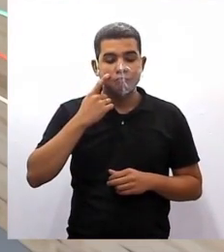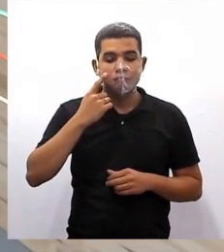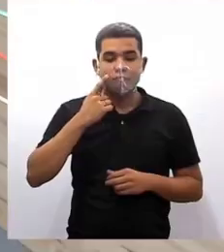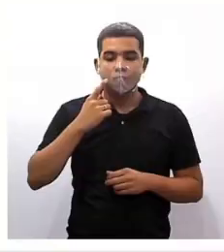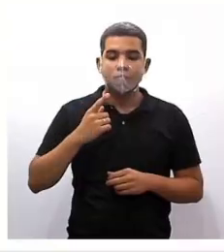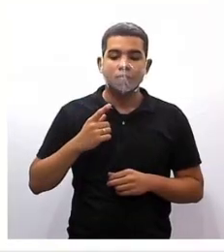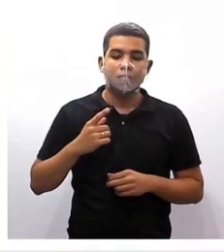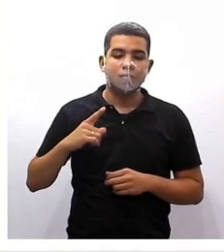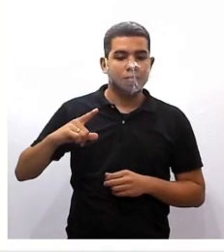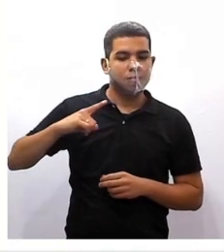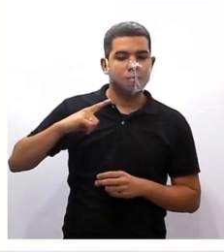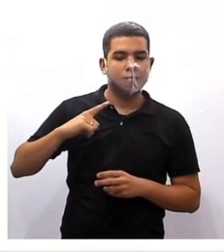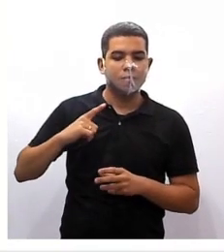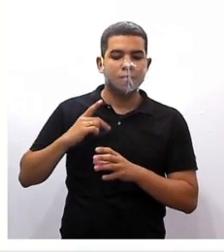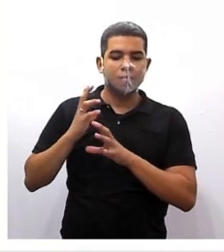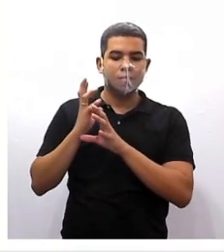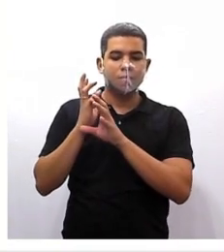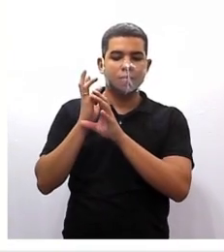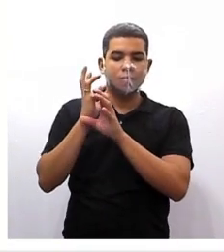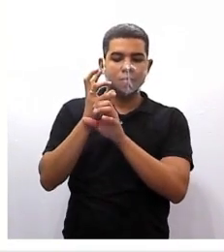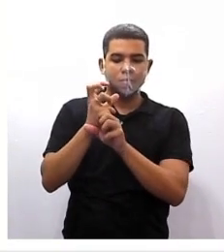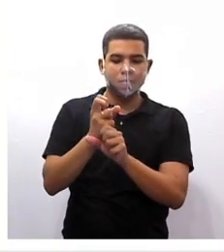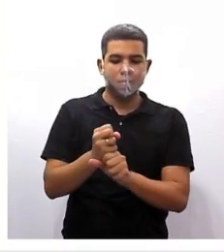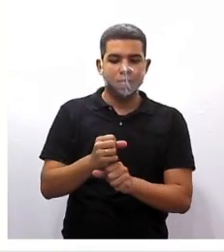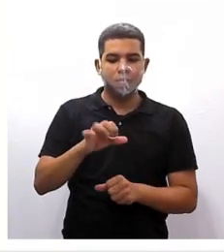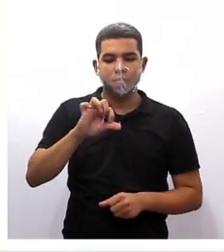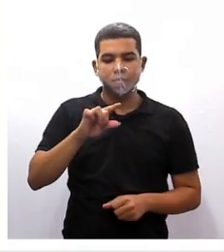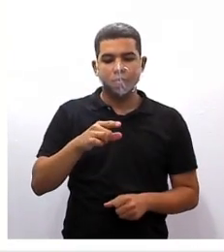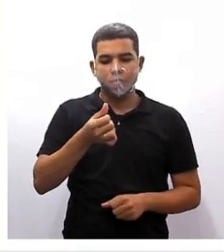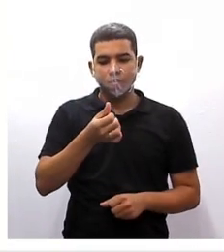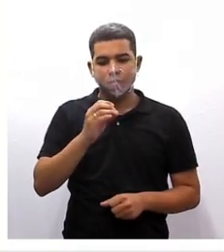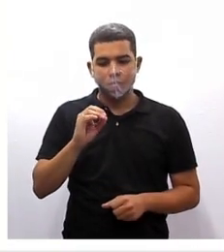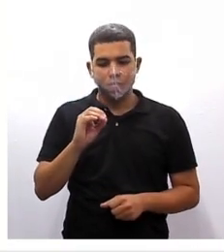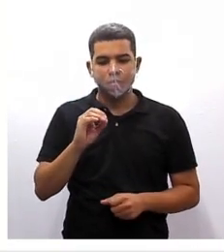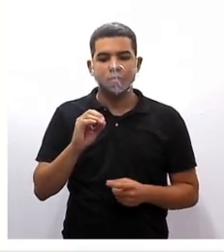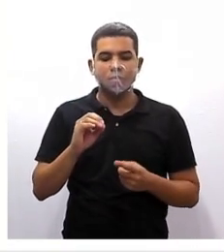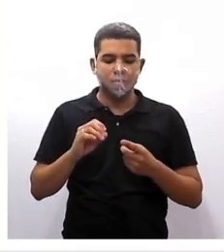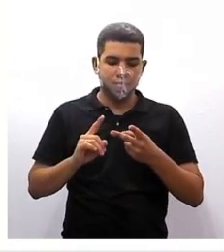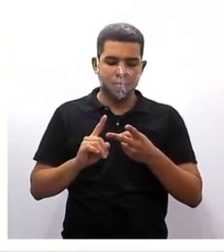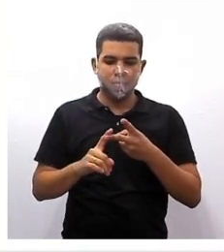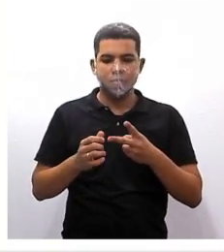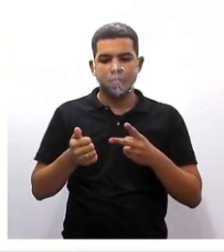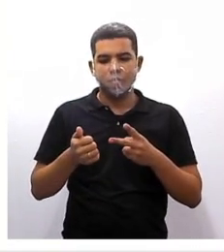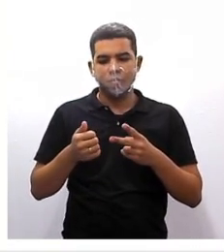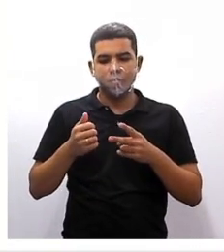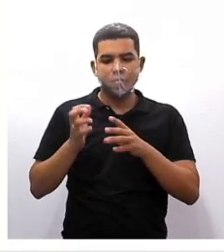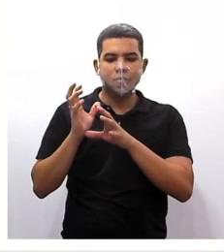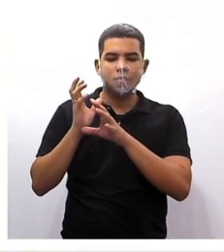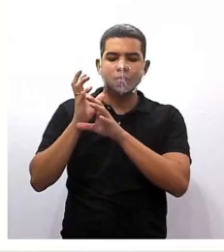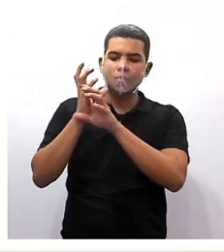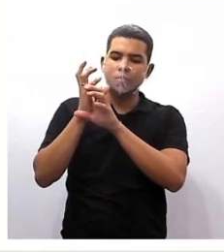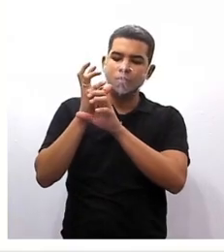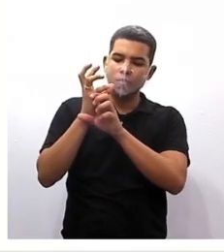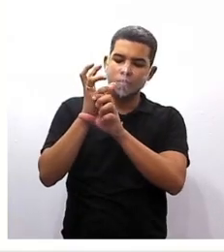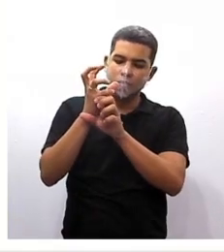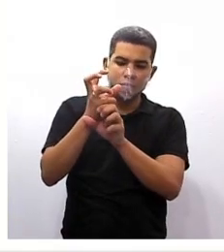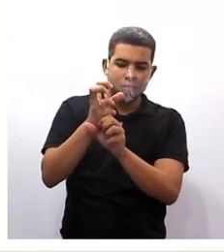vocês, que deu 9,60, vai somar tudo. Beleza. Então,